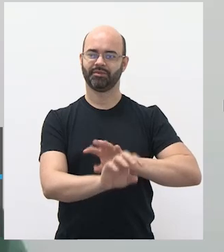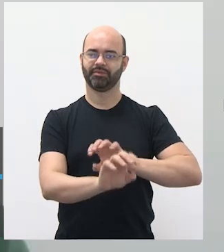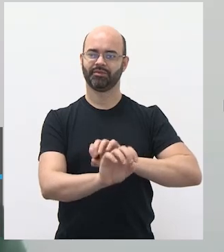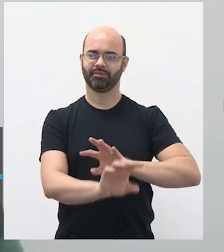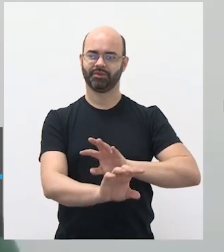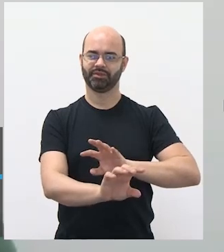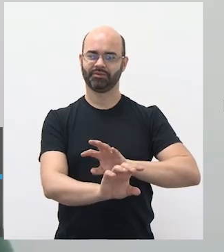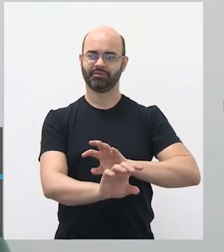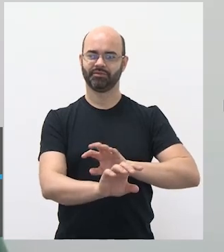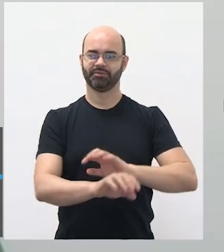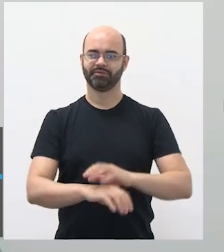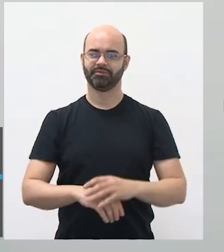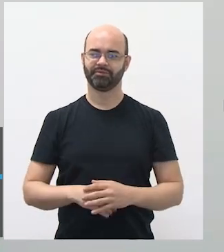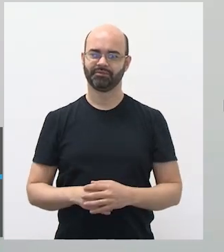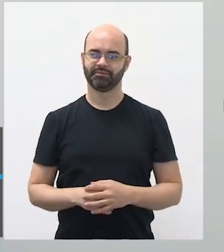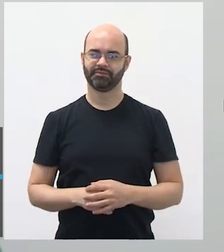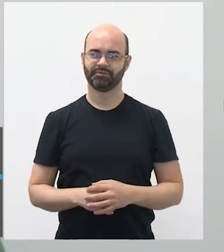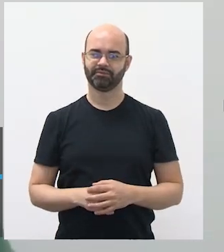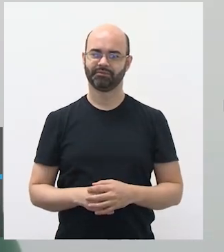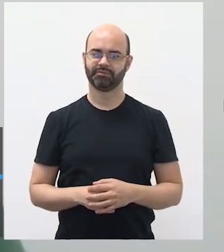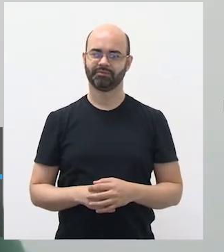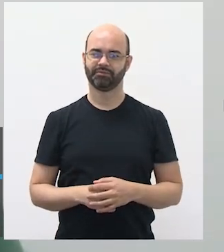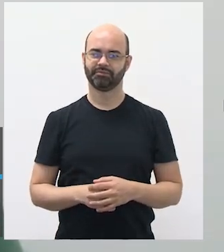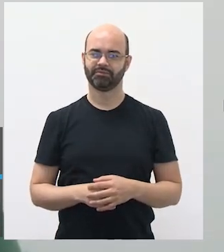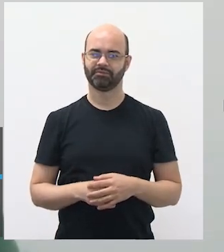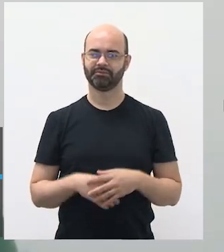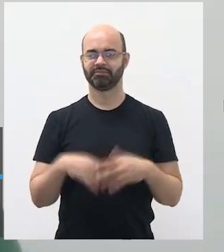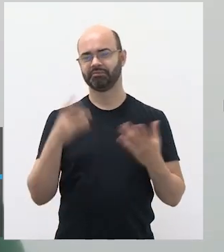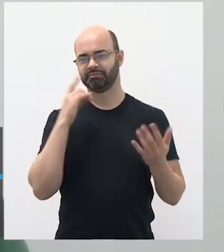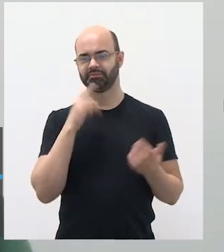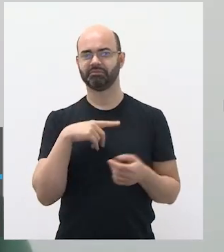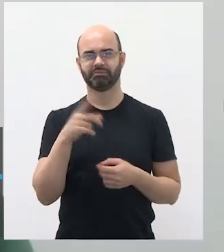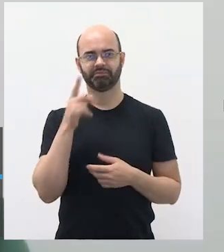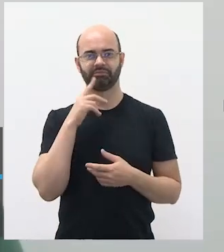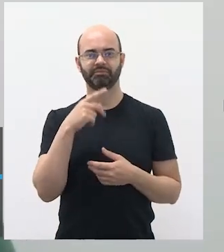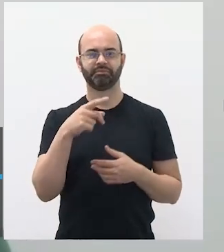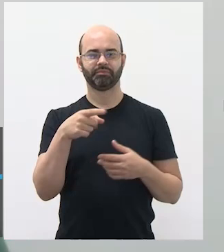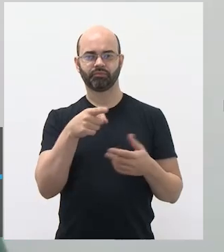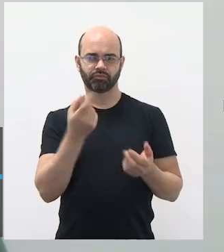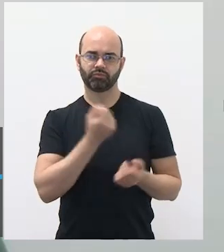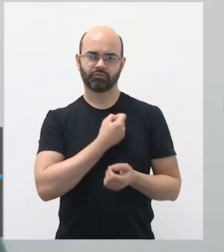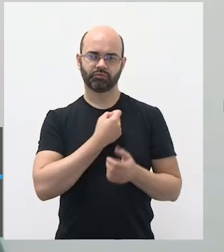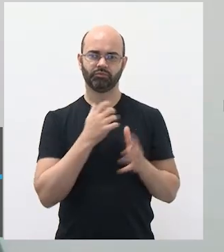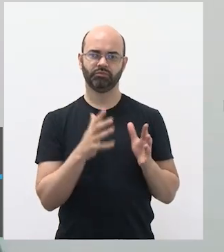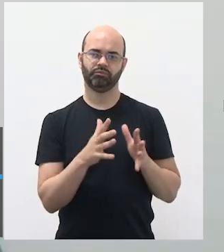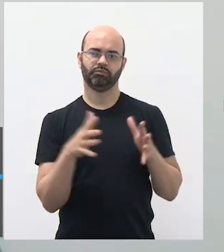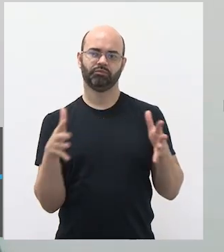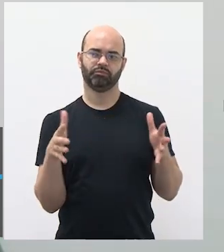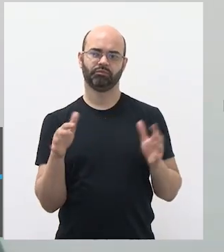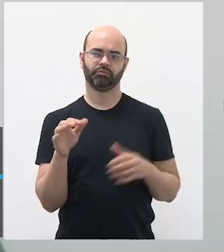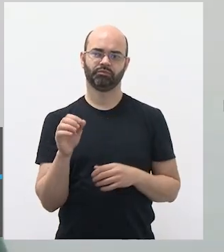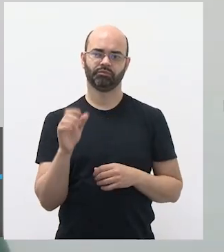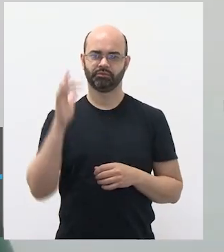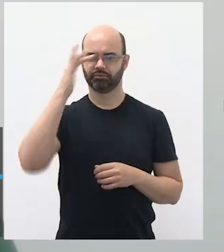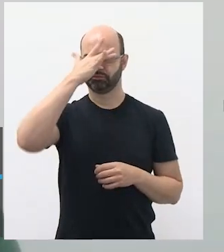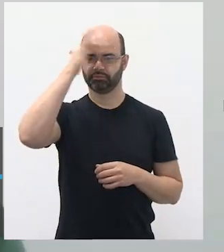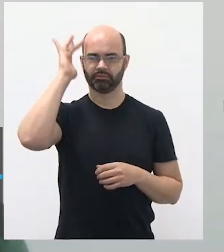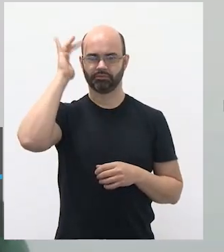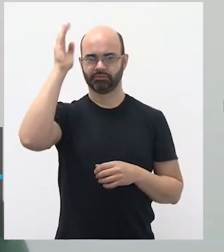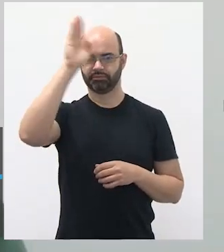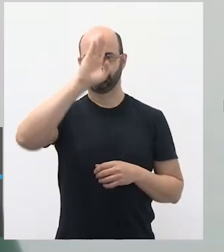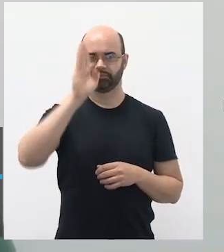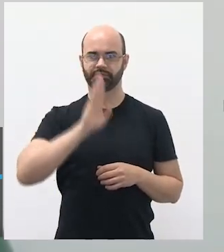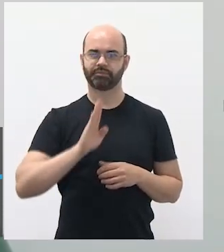apesar de pretos e pardos representarem aí um número maior, né, no total de pessoas